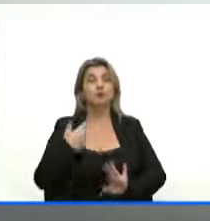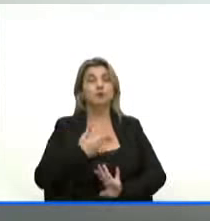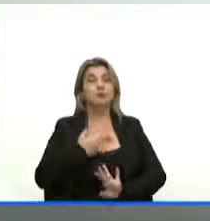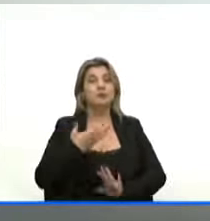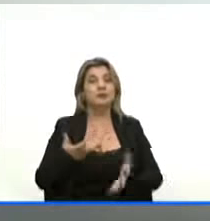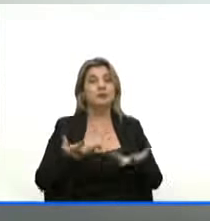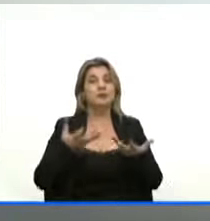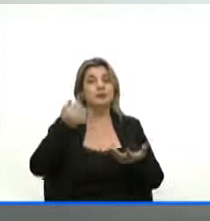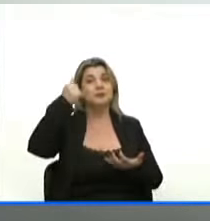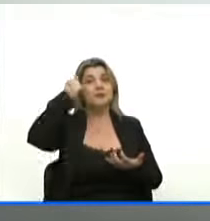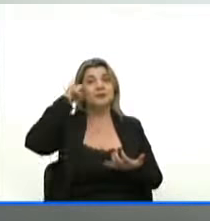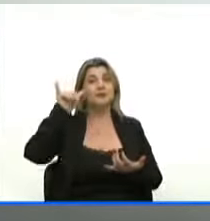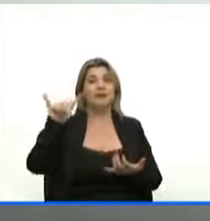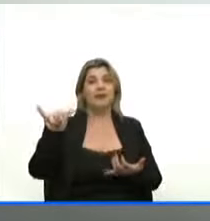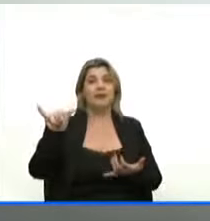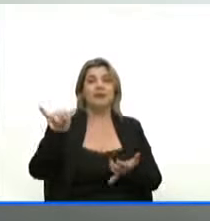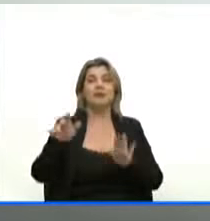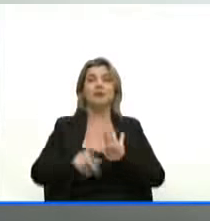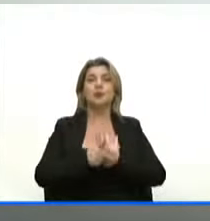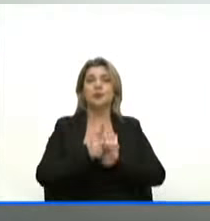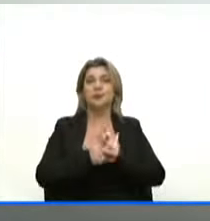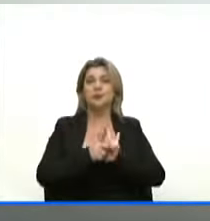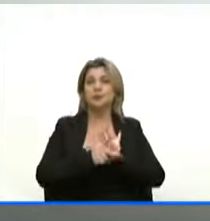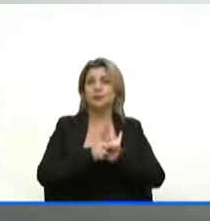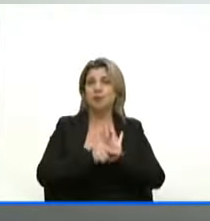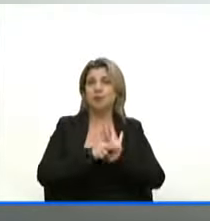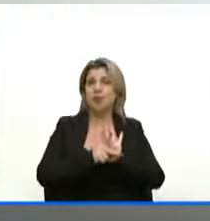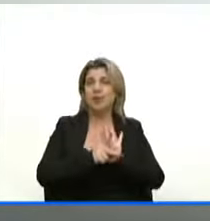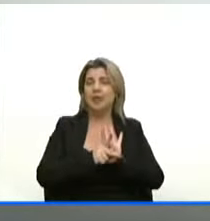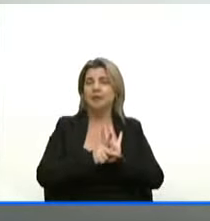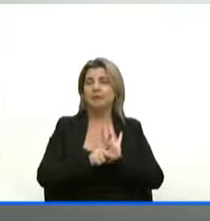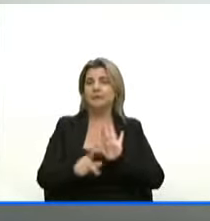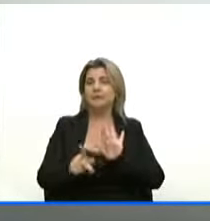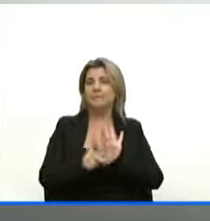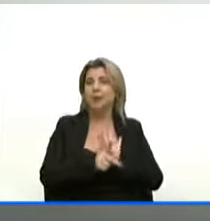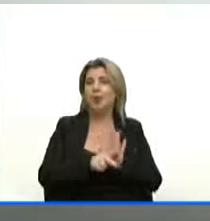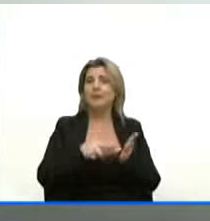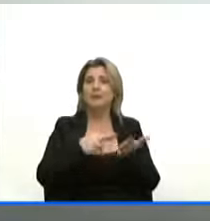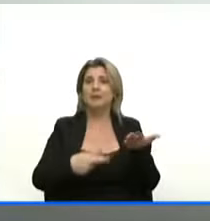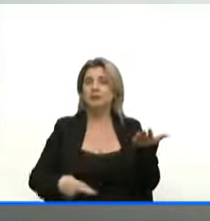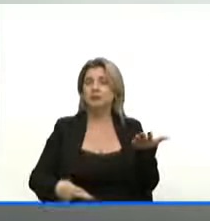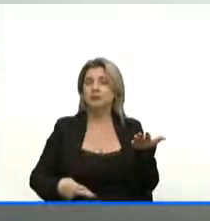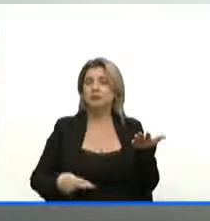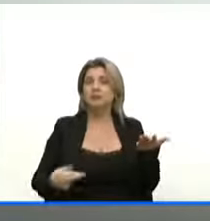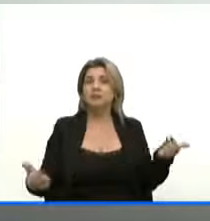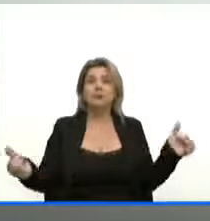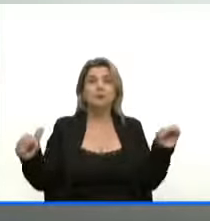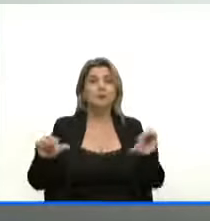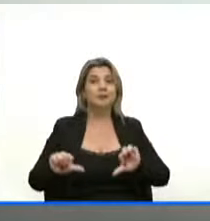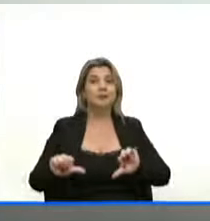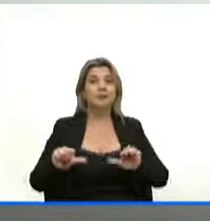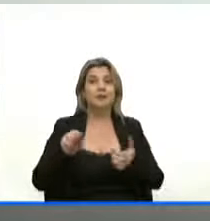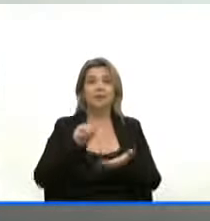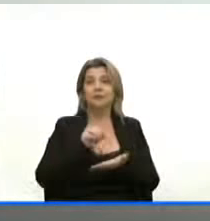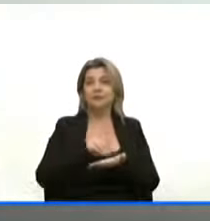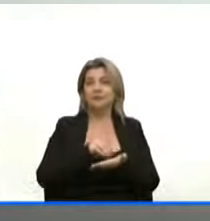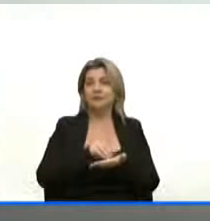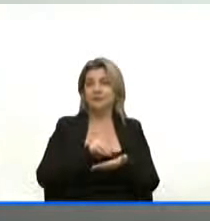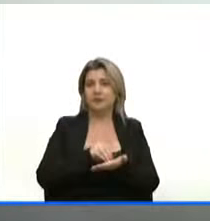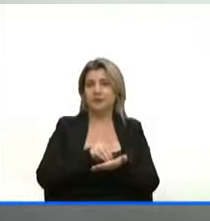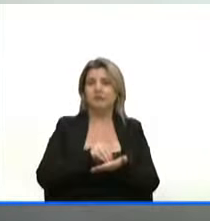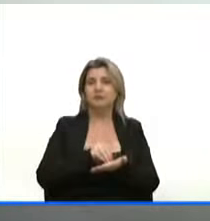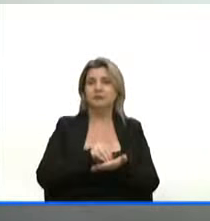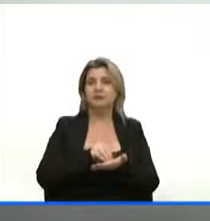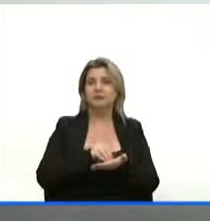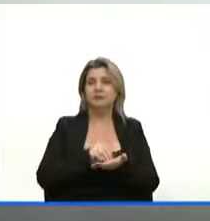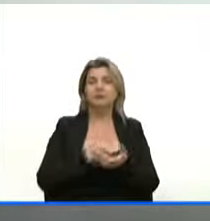né, que esteja com ele, a relatoria, seja prejudicado pela sua ausência. Então, que ele decline